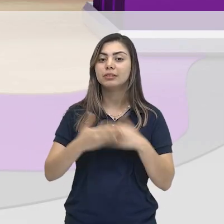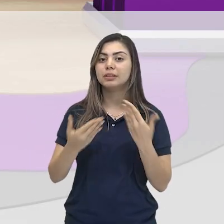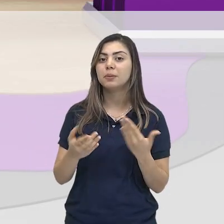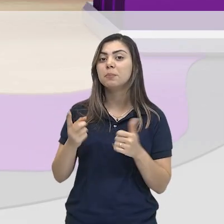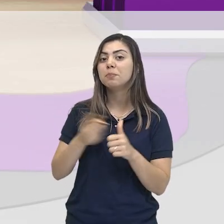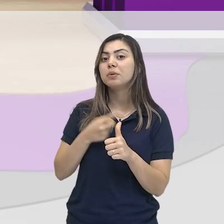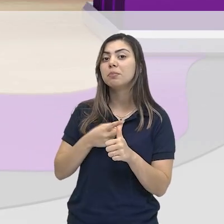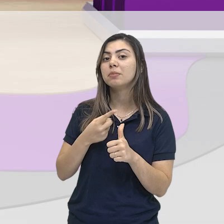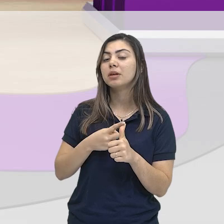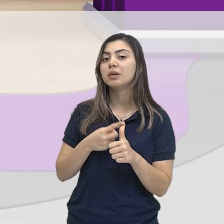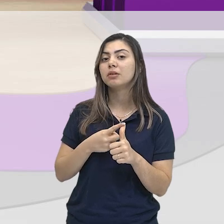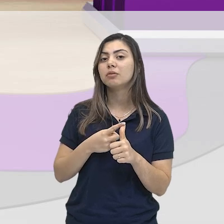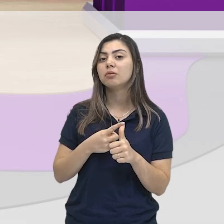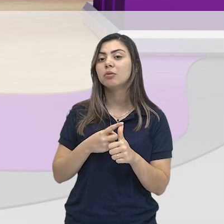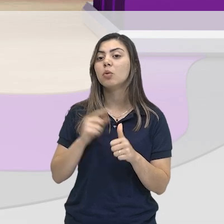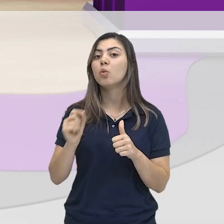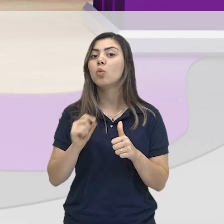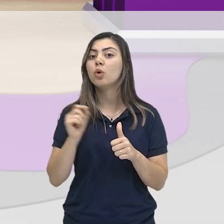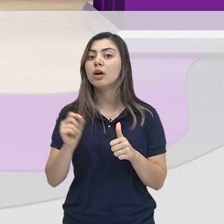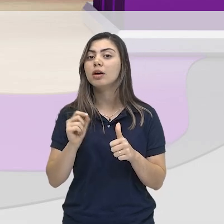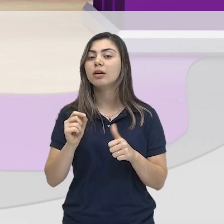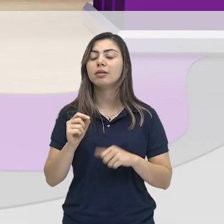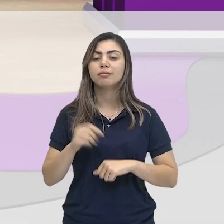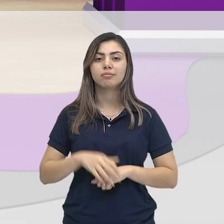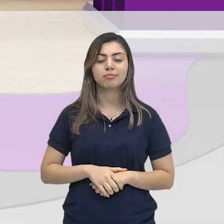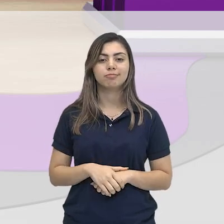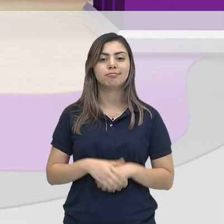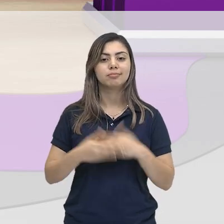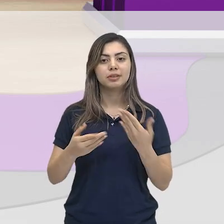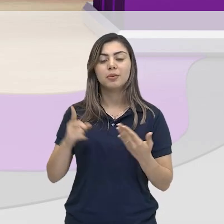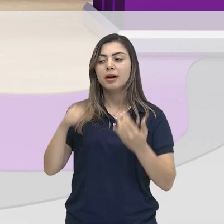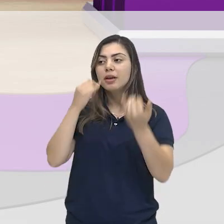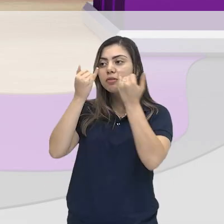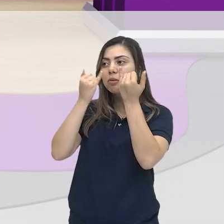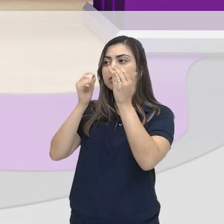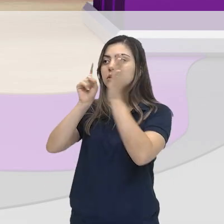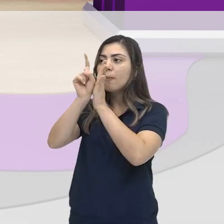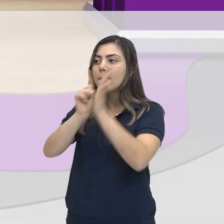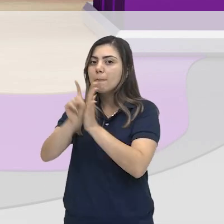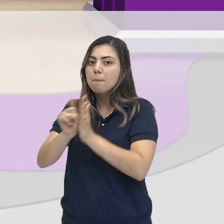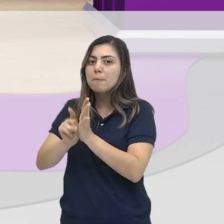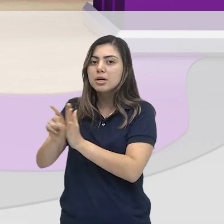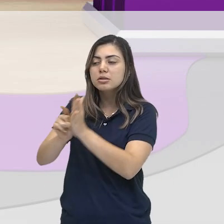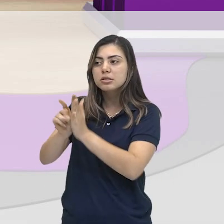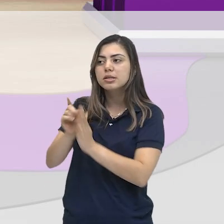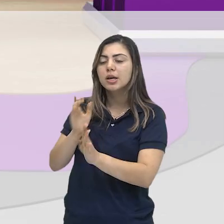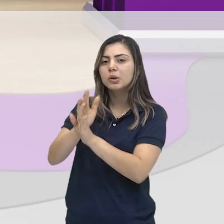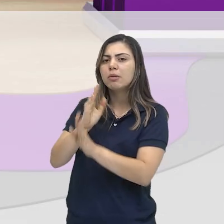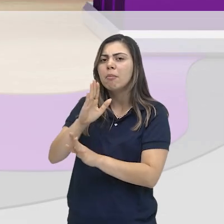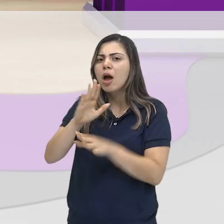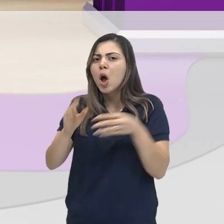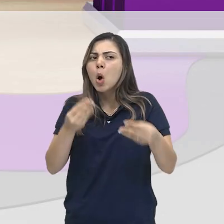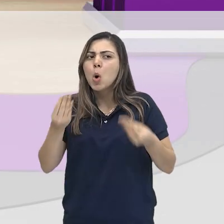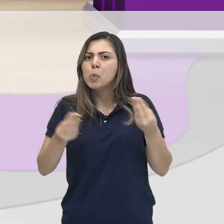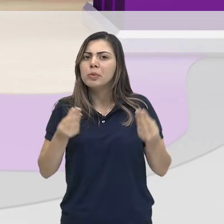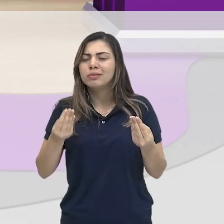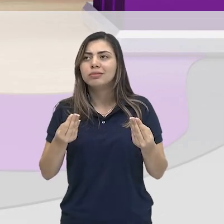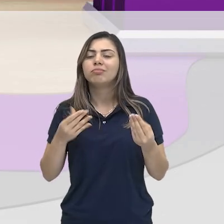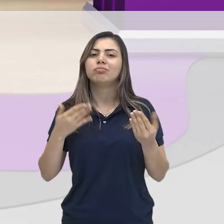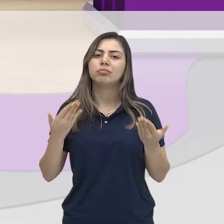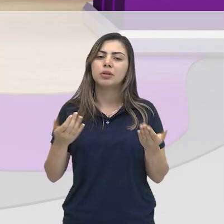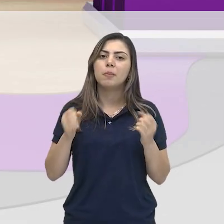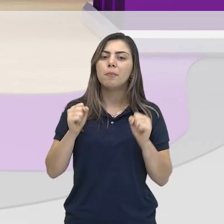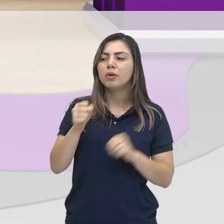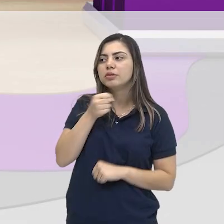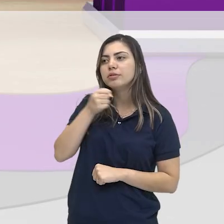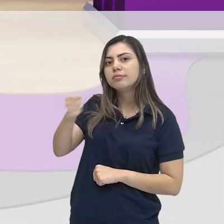o primeiro passo que nós vimos hoje, né, é fazer a coleta de dados. Como é feita essa coleta de dados? Ela pode ser feita